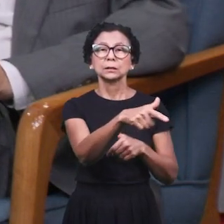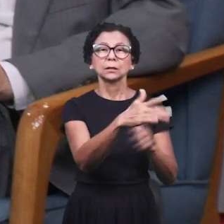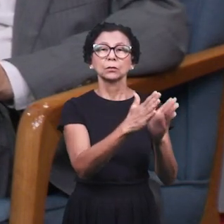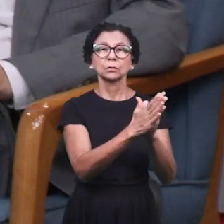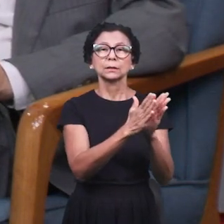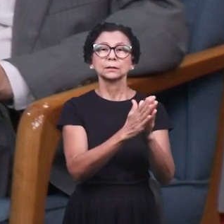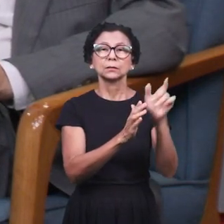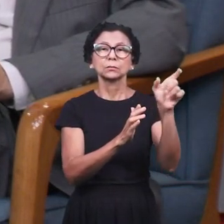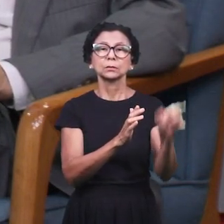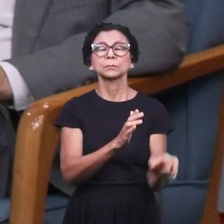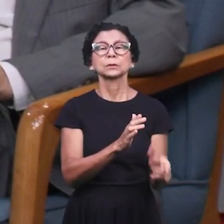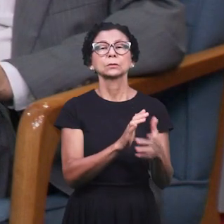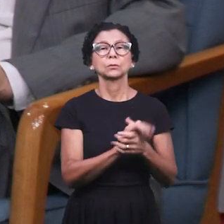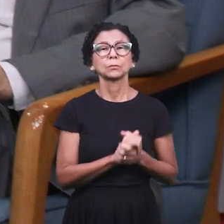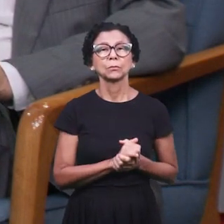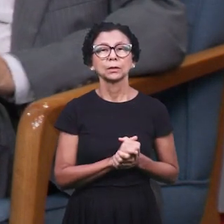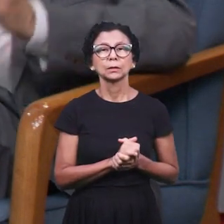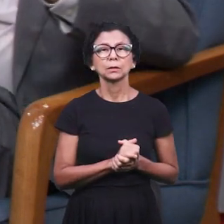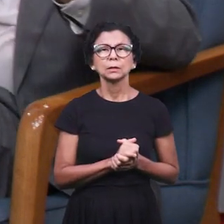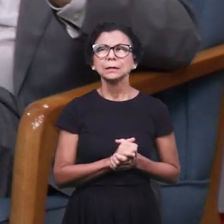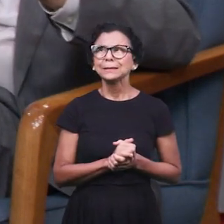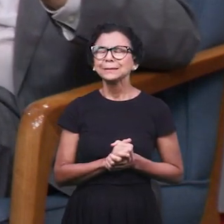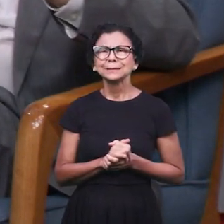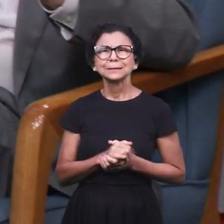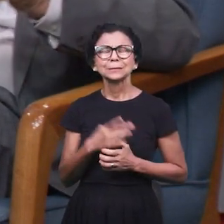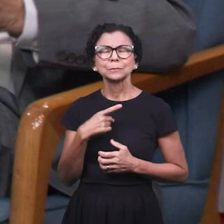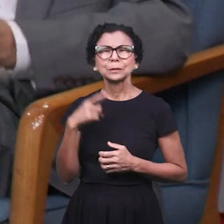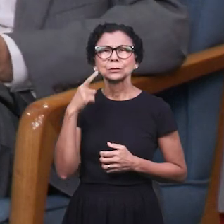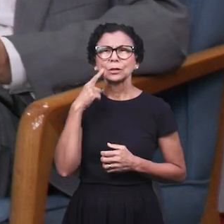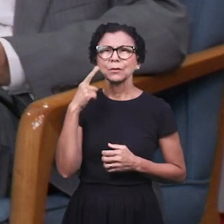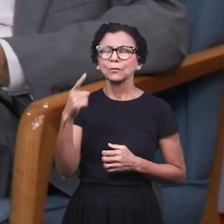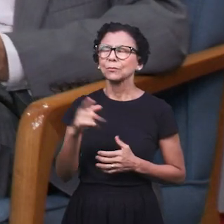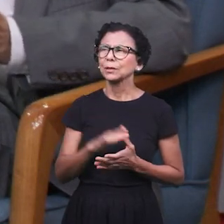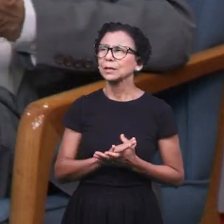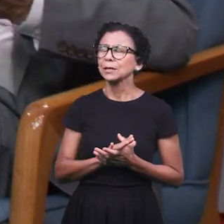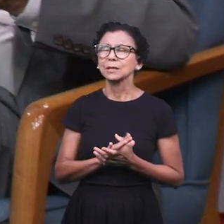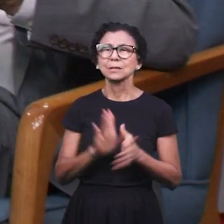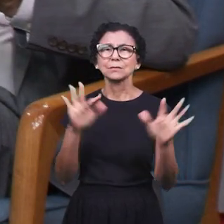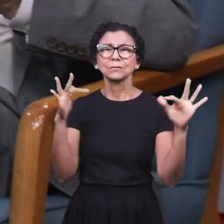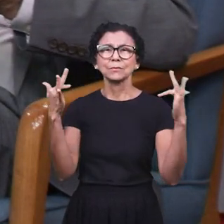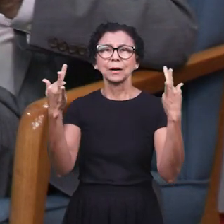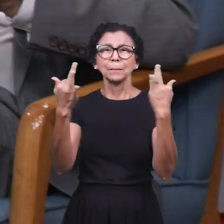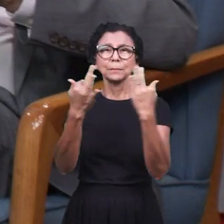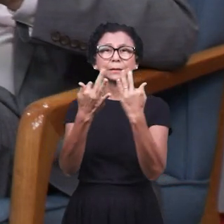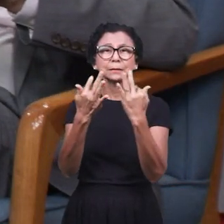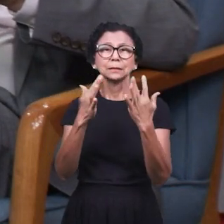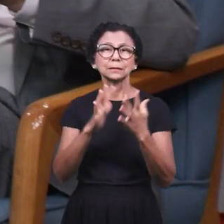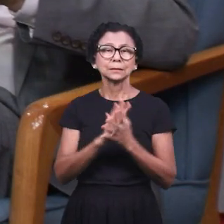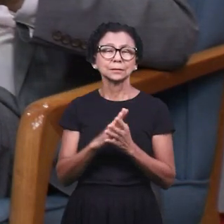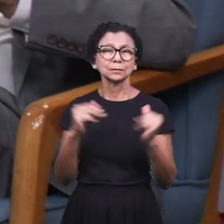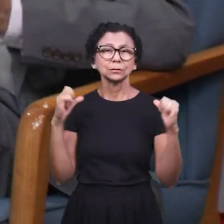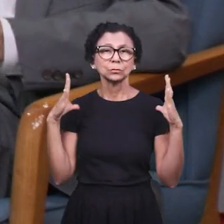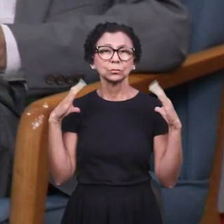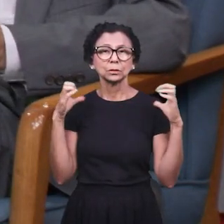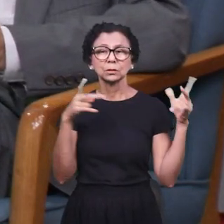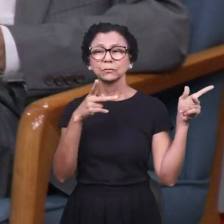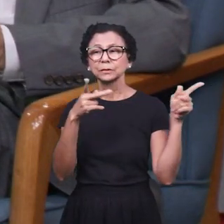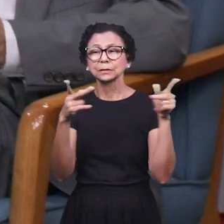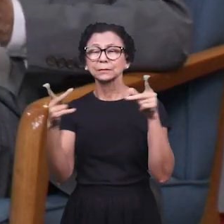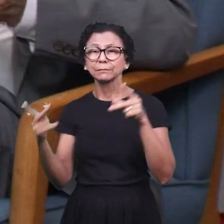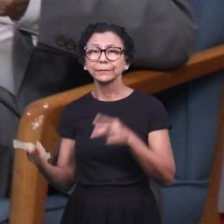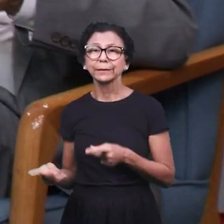ele havia colocado diante do Senhor. E ele via cenas, ele via lares sendo visitados pelos